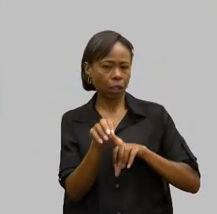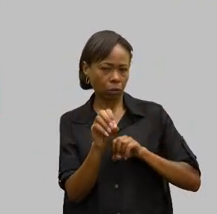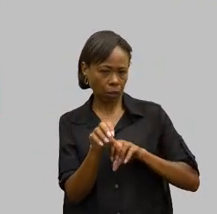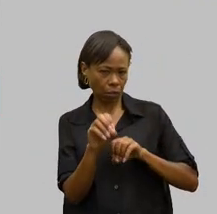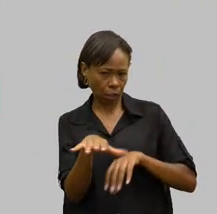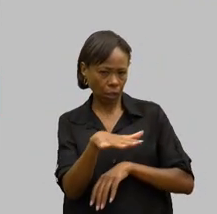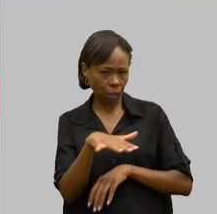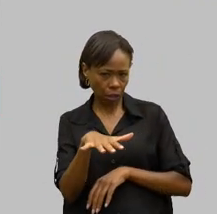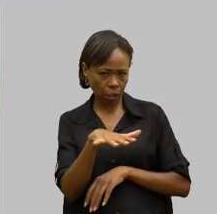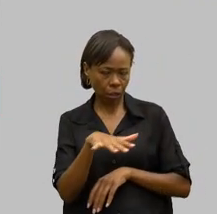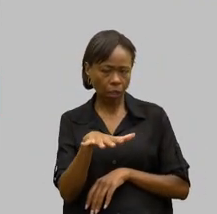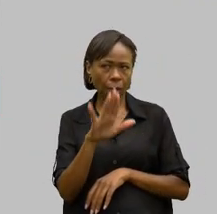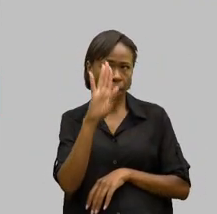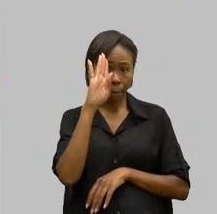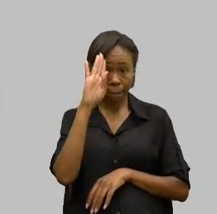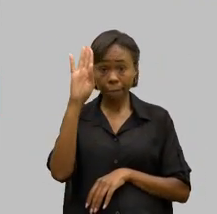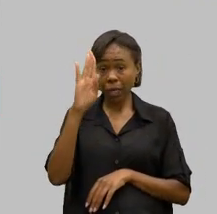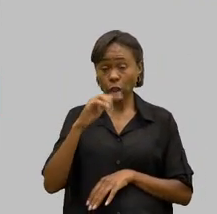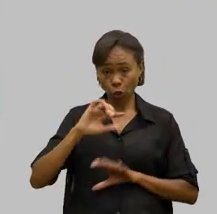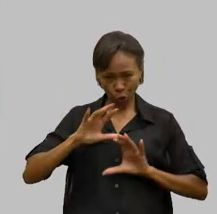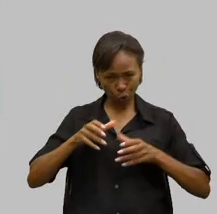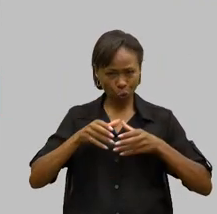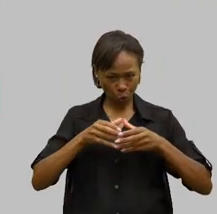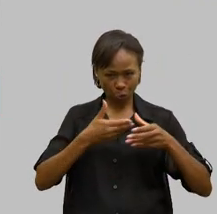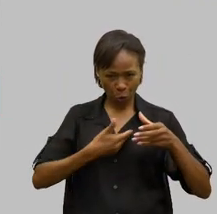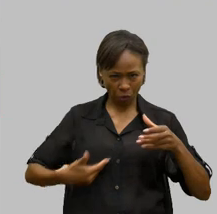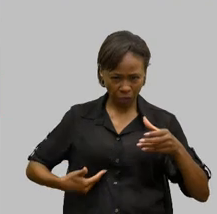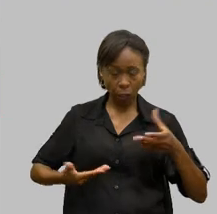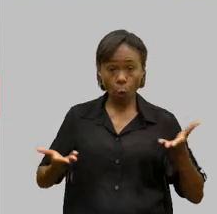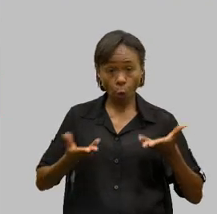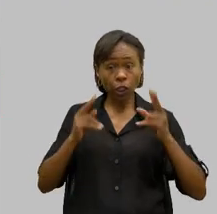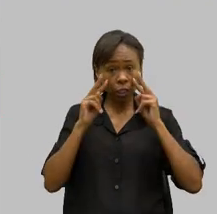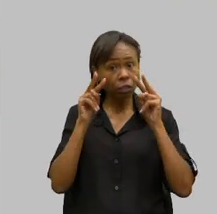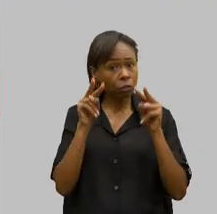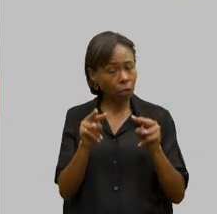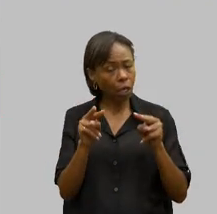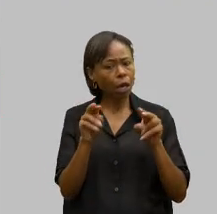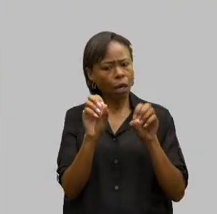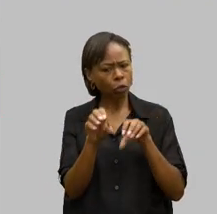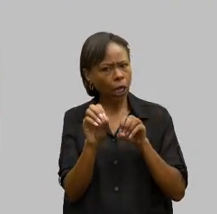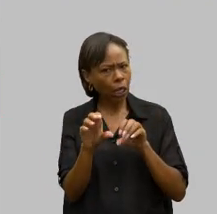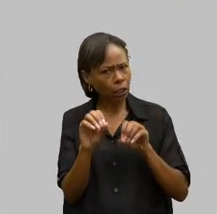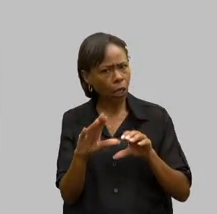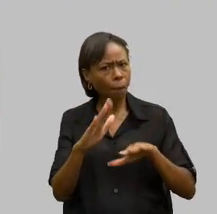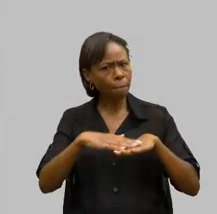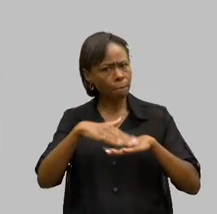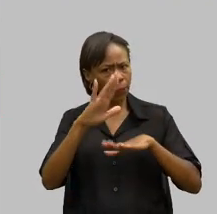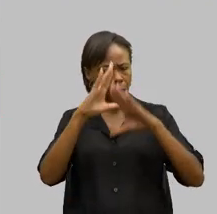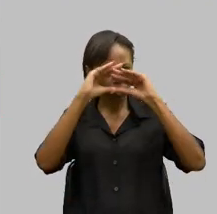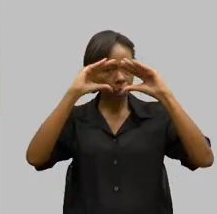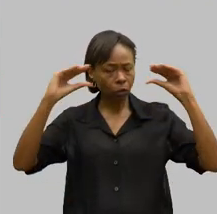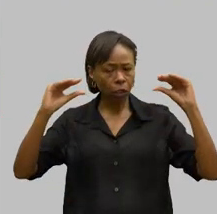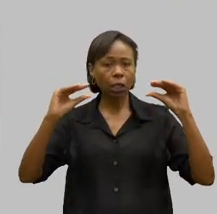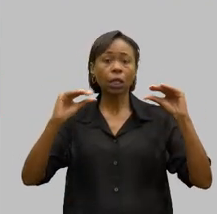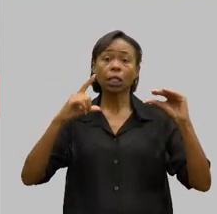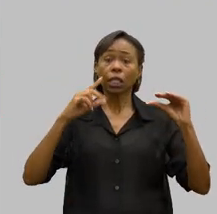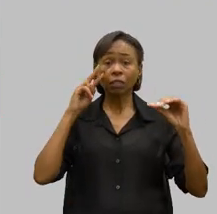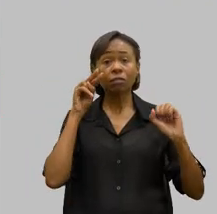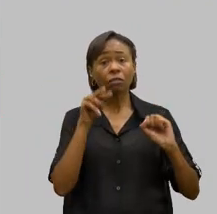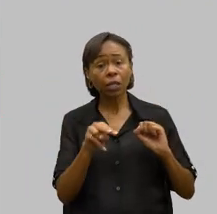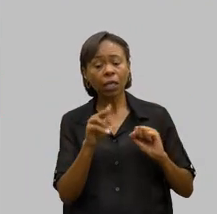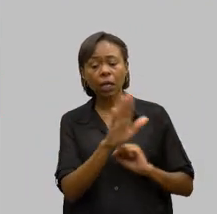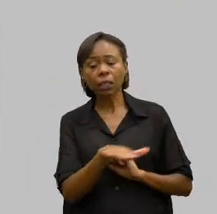principalmente nós que somos da base do governo, bem mais tranquila, porque chega, nós vemos hoje que crianças têm até cinco refeições,